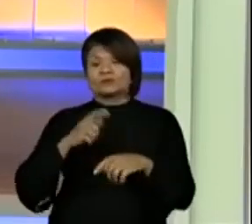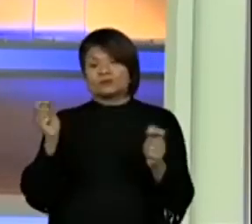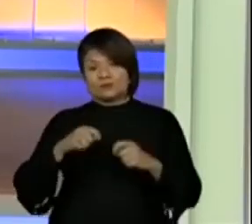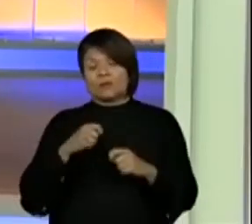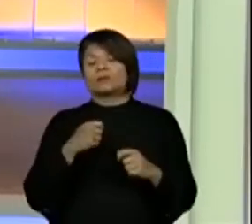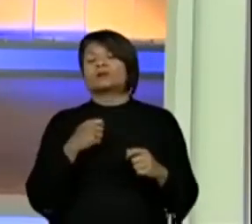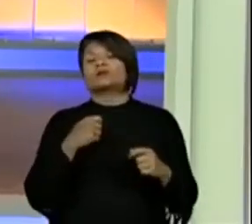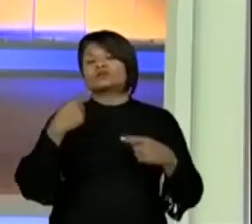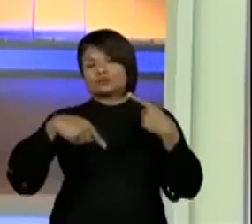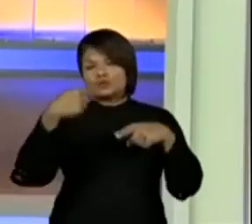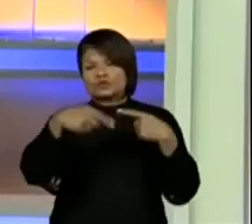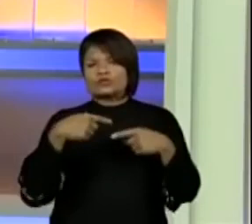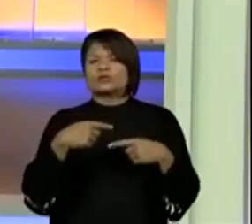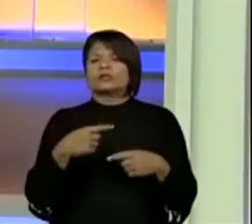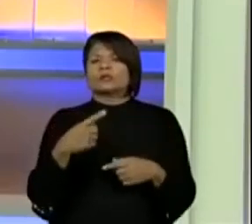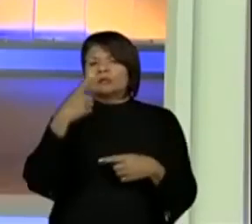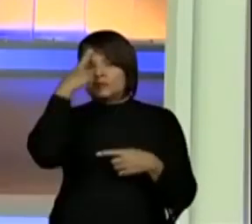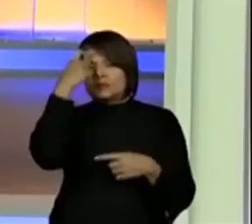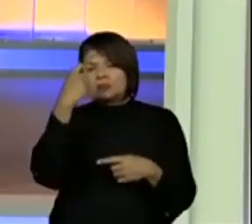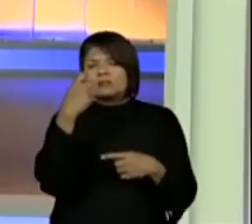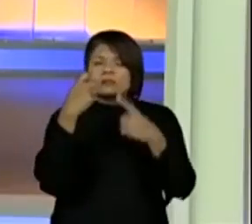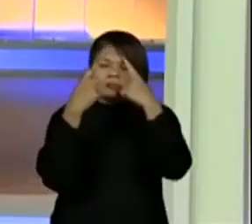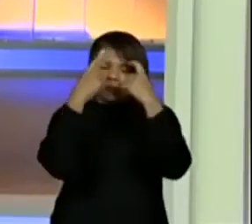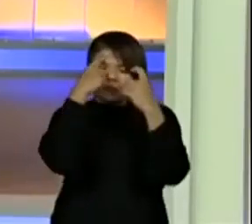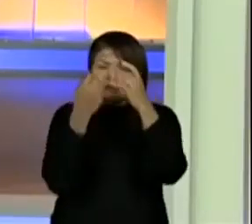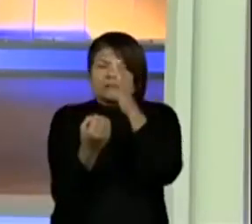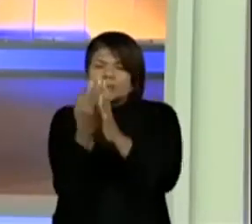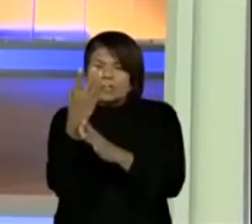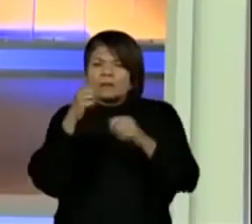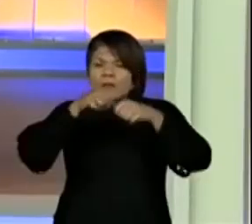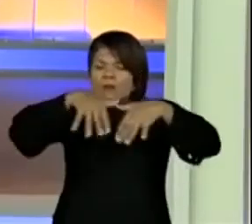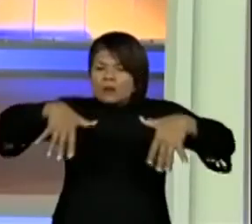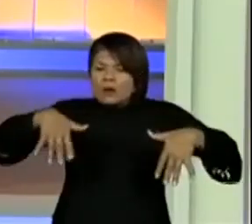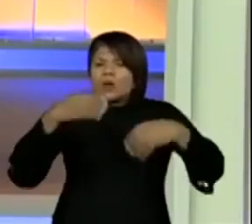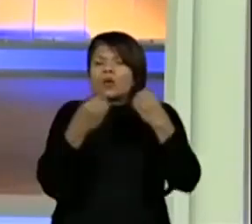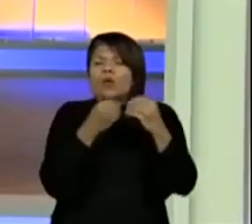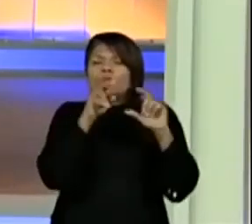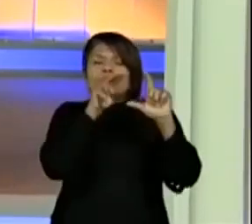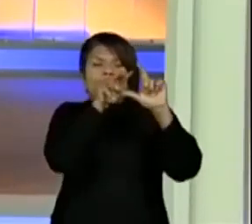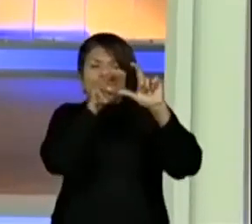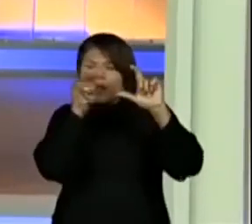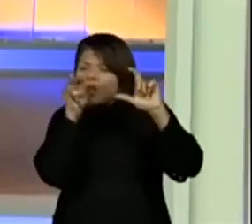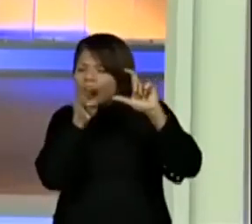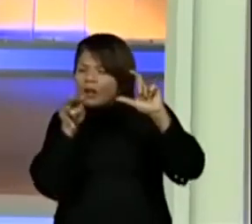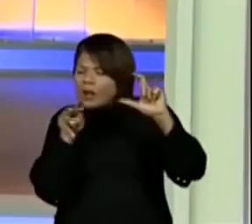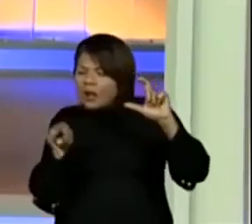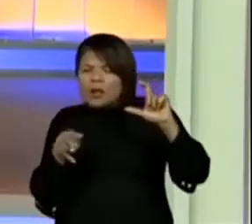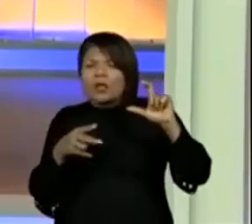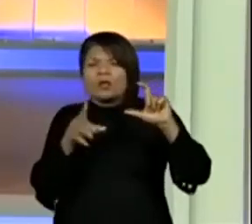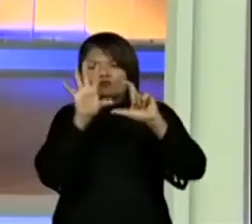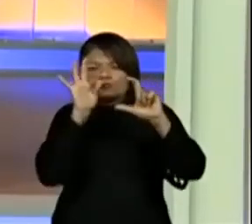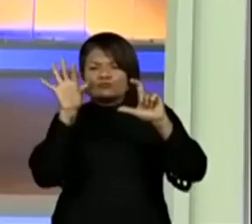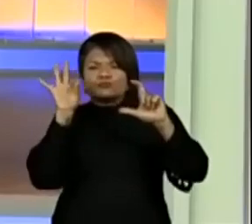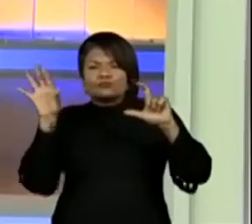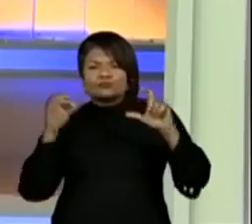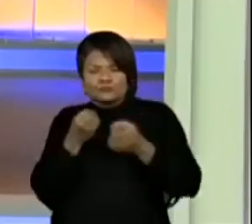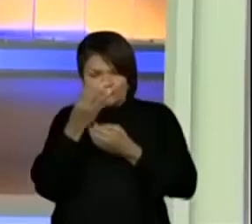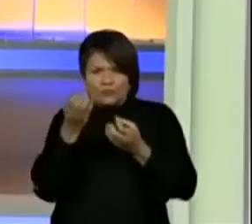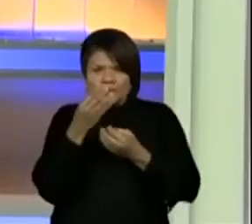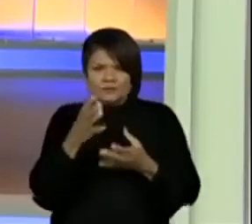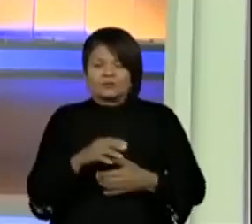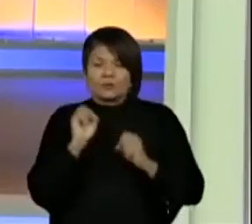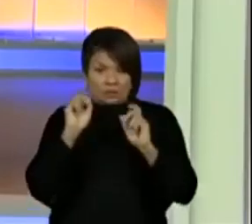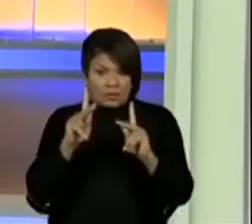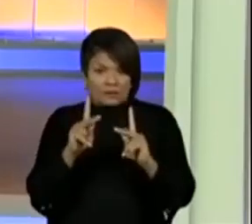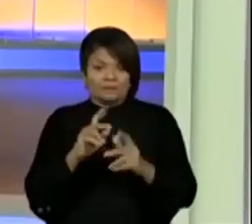mapas mentais juntos, ver como se lê um parágrafo, como que se extrai informações para ficar melhor, ok? Vamos ver